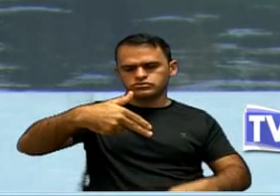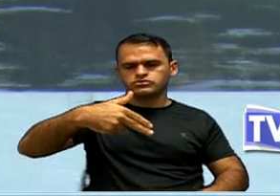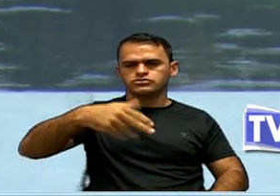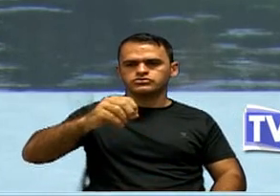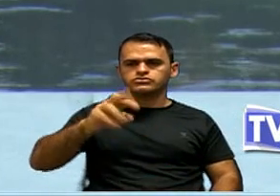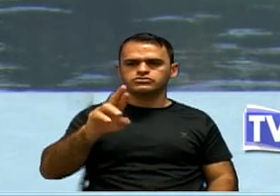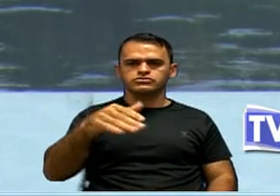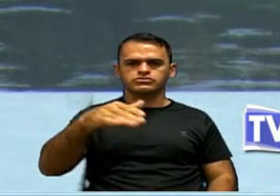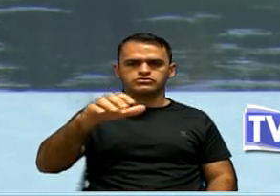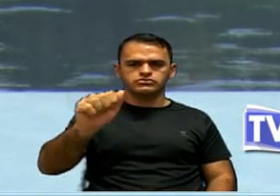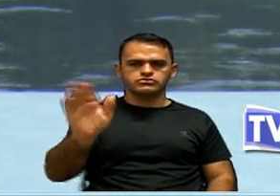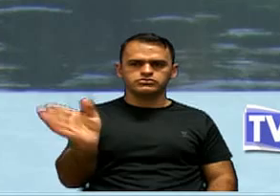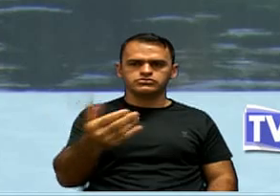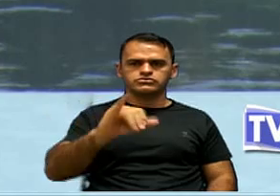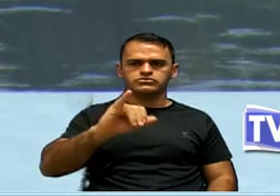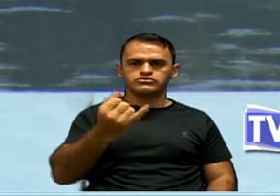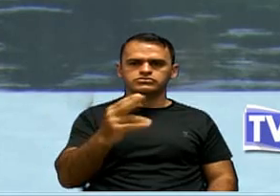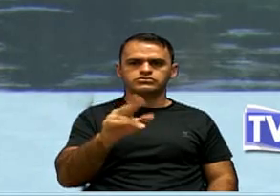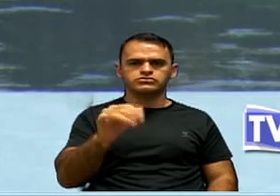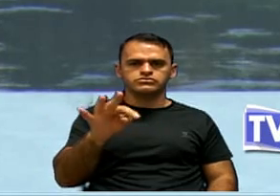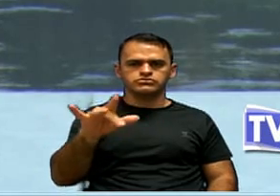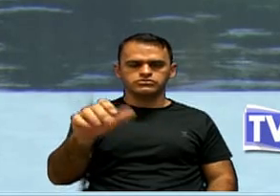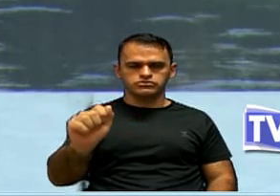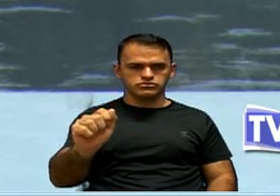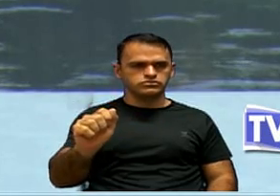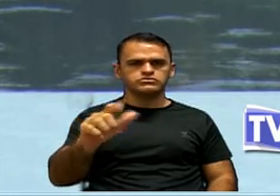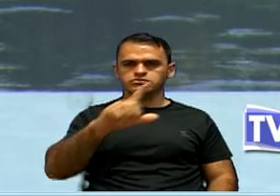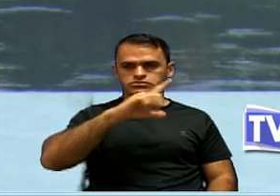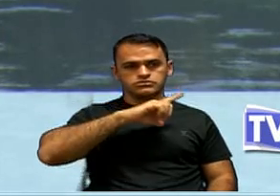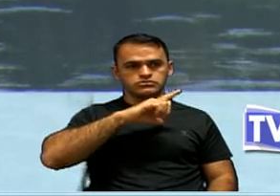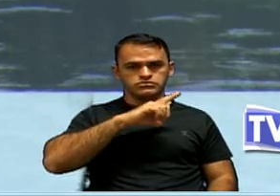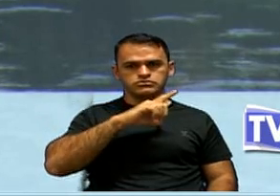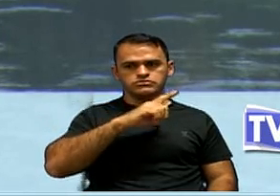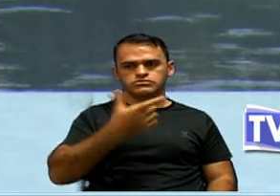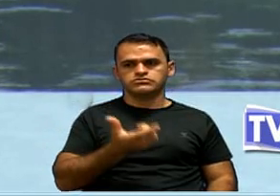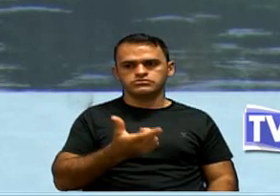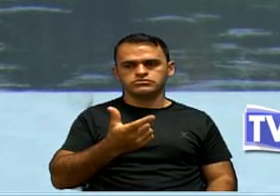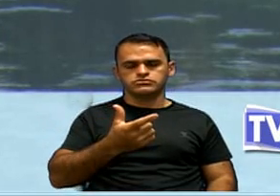Justa da Lara, no Parque Vitória Régia.